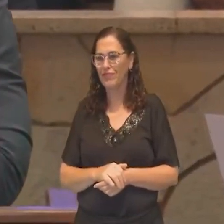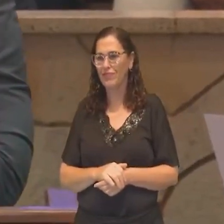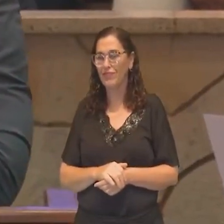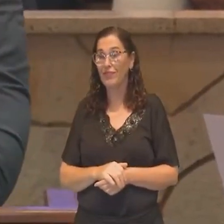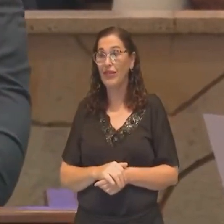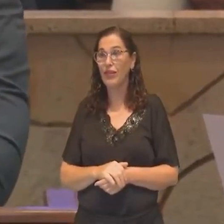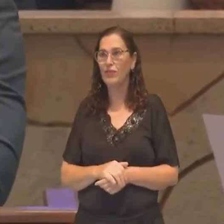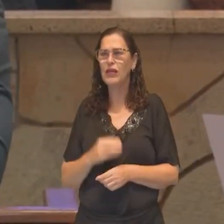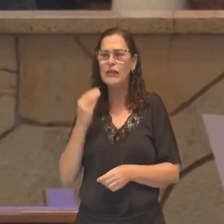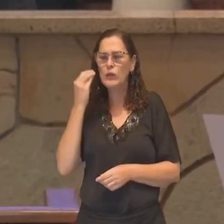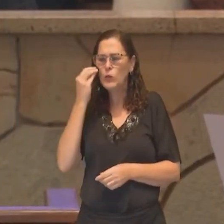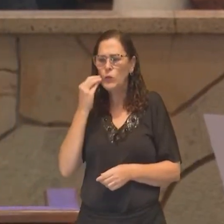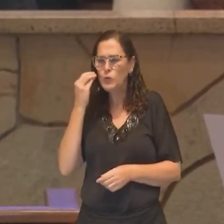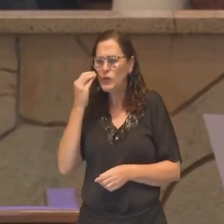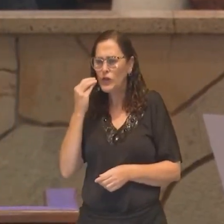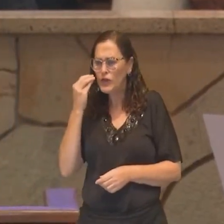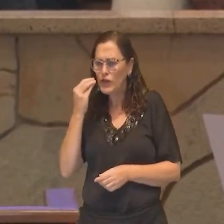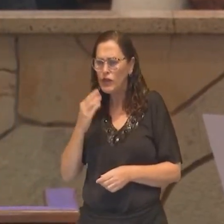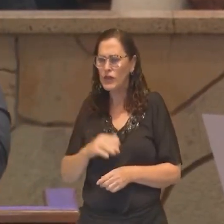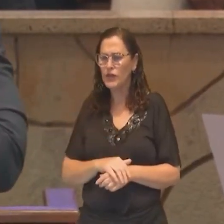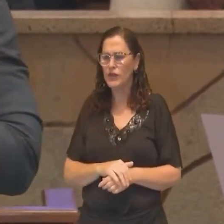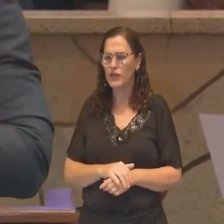para ter a sua experiência.